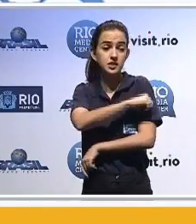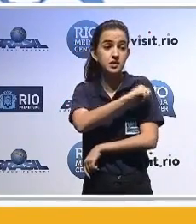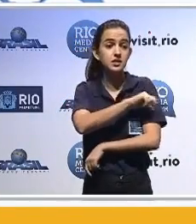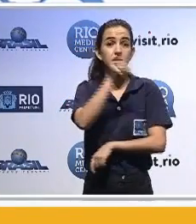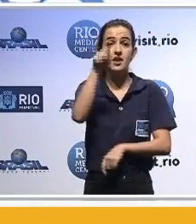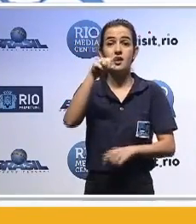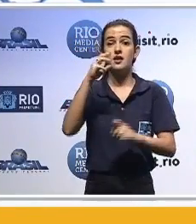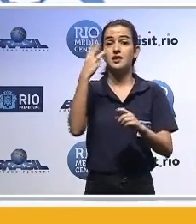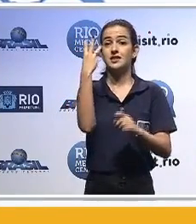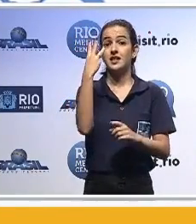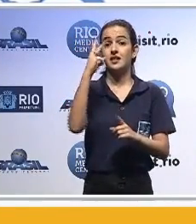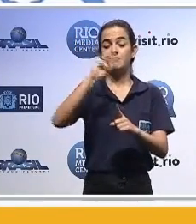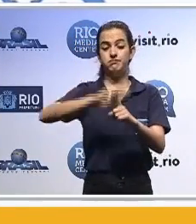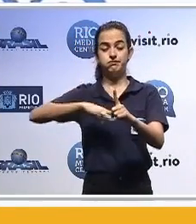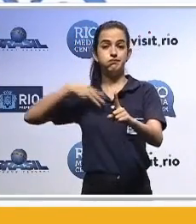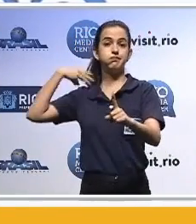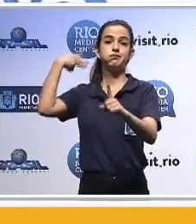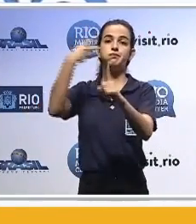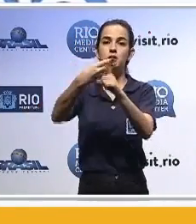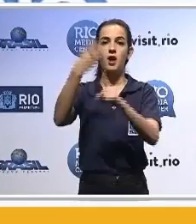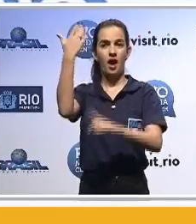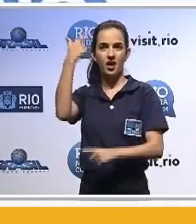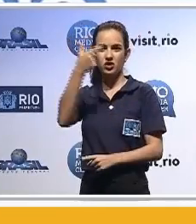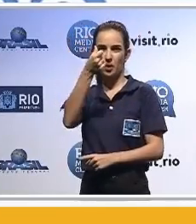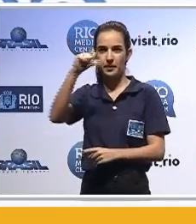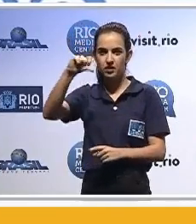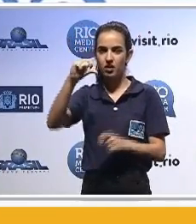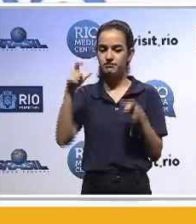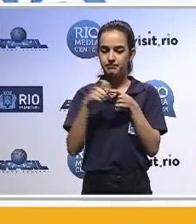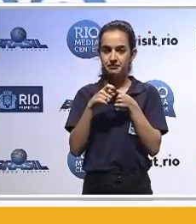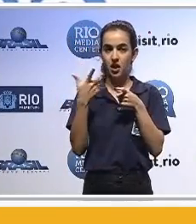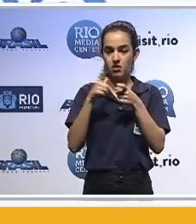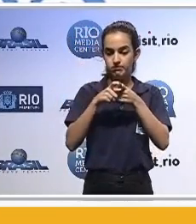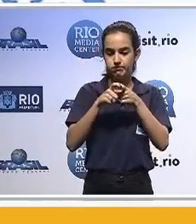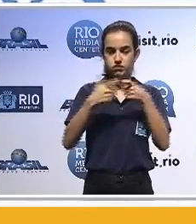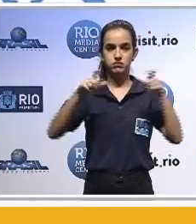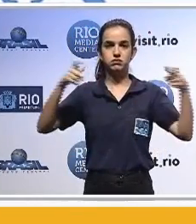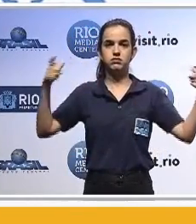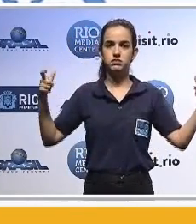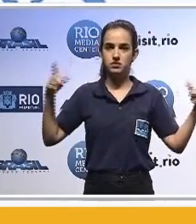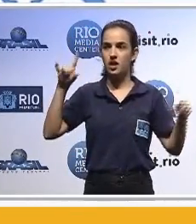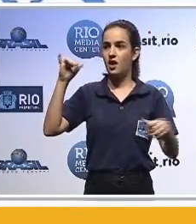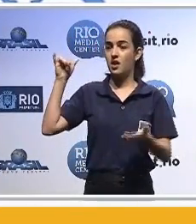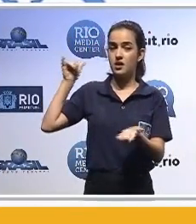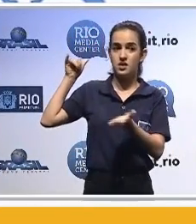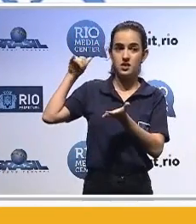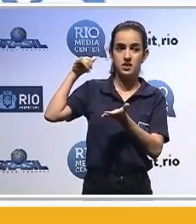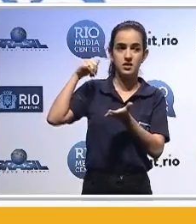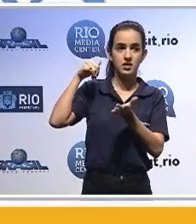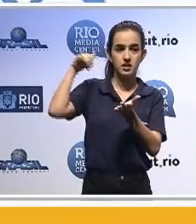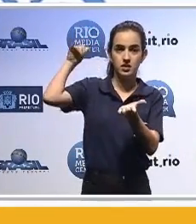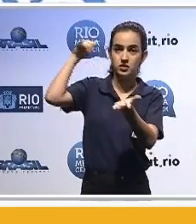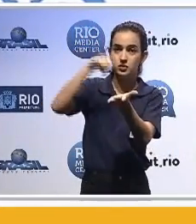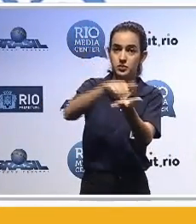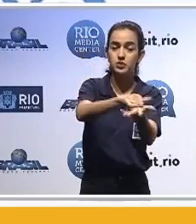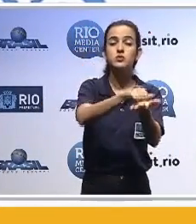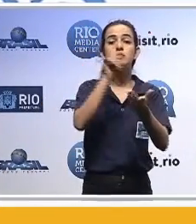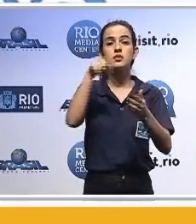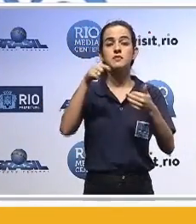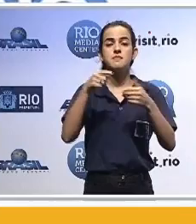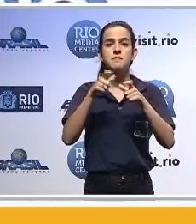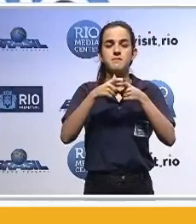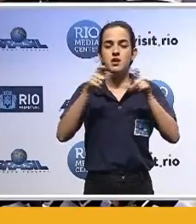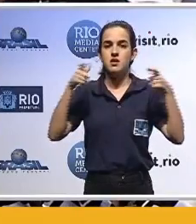3 vezes maior que em 2009, do ponto de vista de hospitalidade. Um aeroporto muito maior, né? Um sistema de